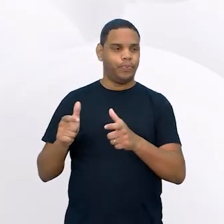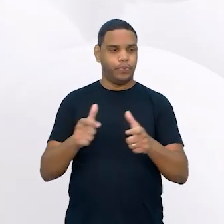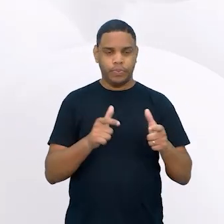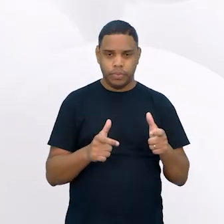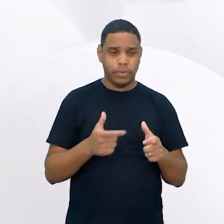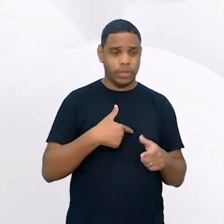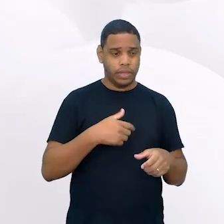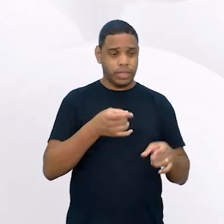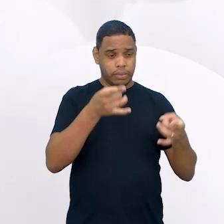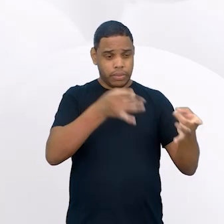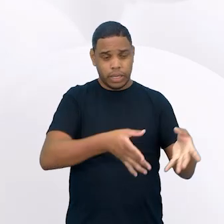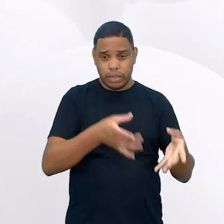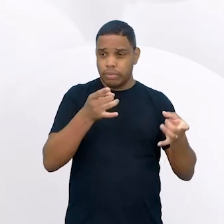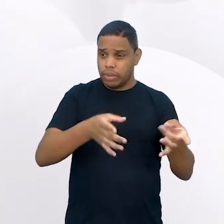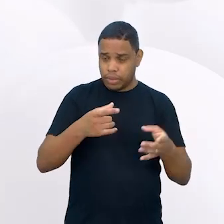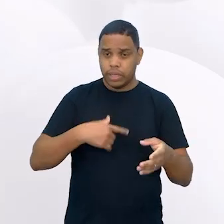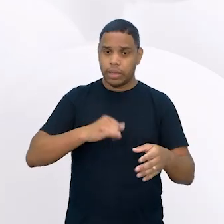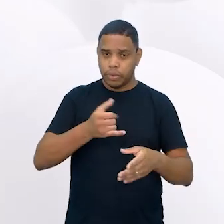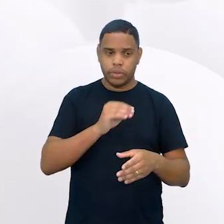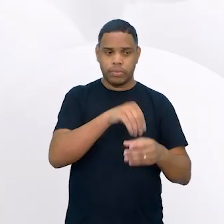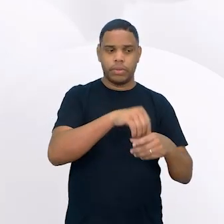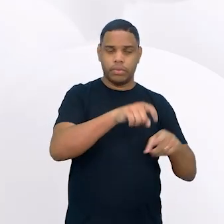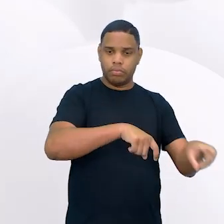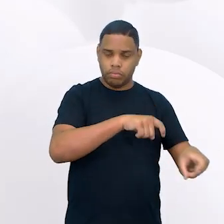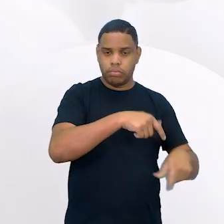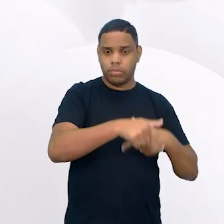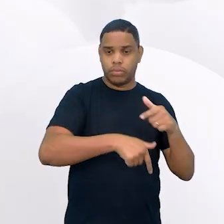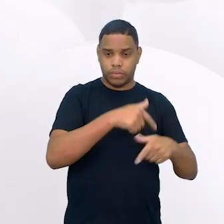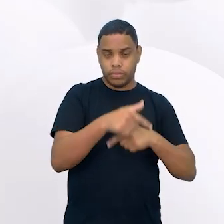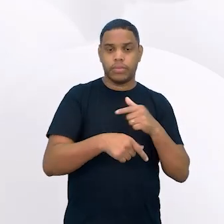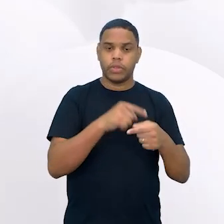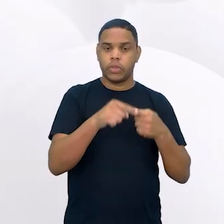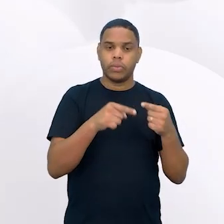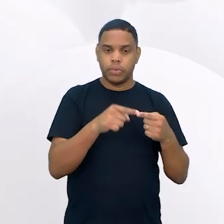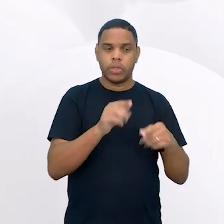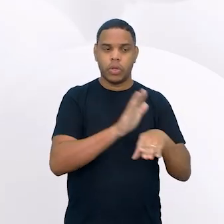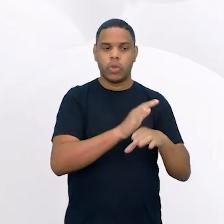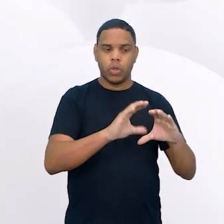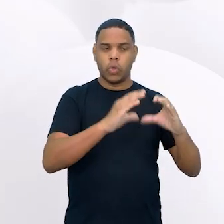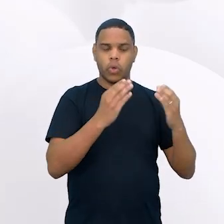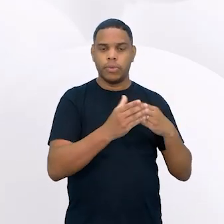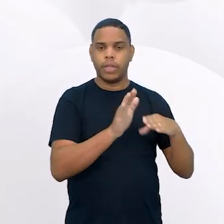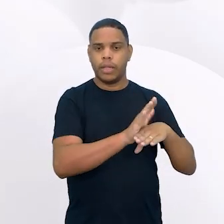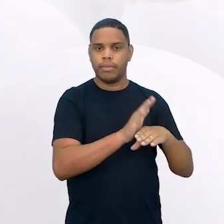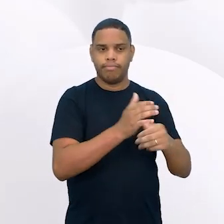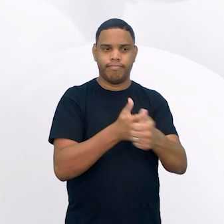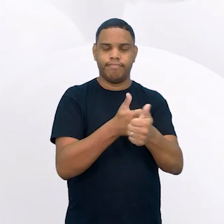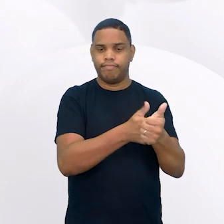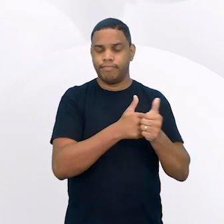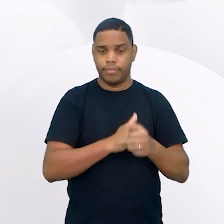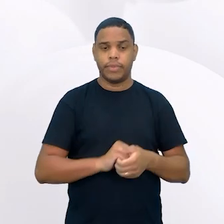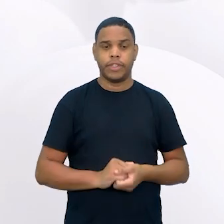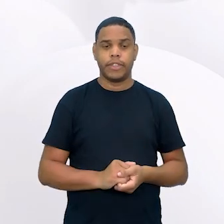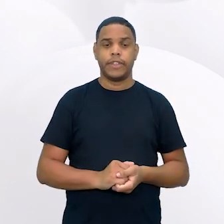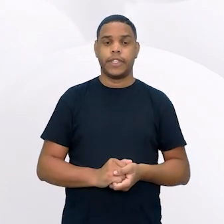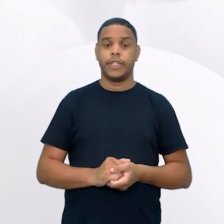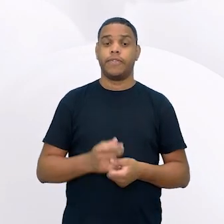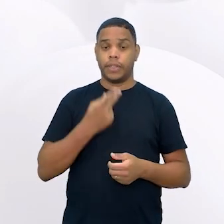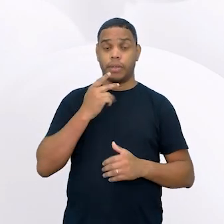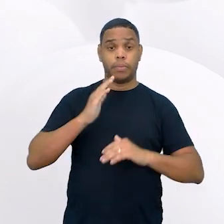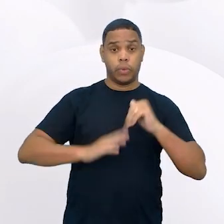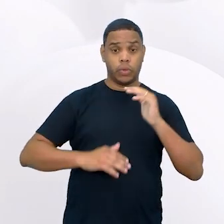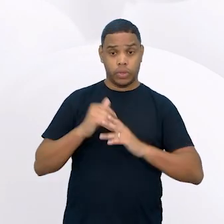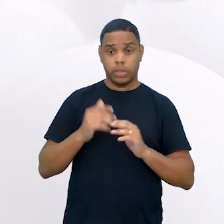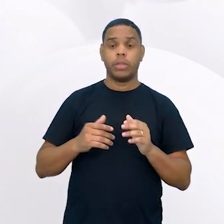terrenos abandonados para produzir uma horta que atinja a comunidade local. E ele fala, onde tem produção de